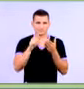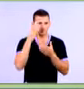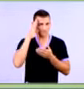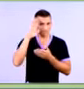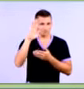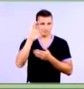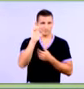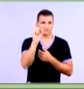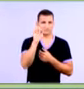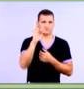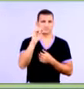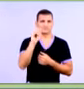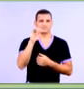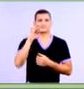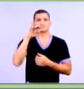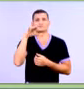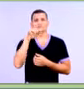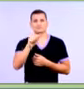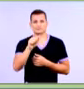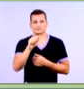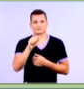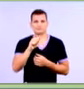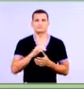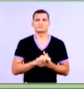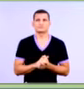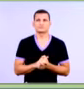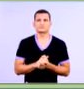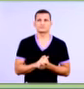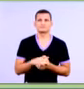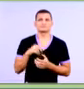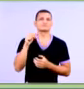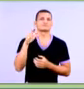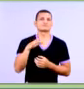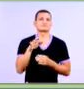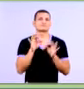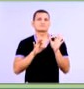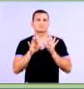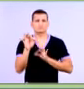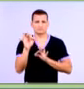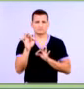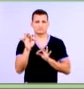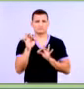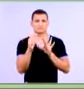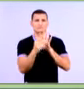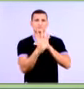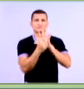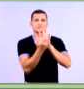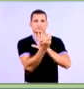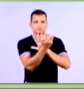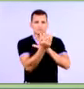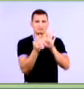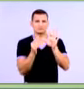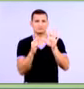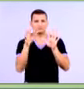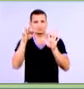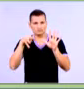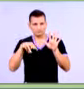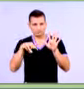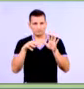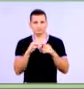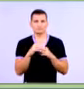né? Principalmente numa alocação estática. Quem são os controladores? Início e fim. Então, olha lá,